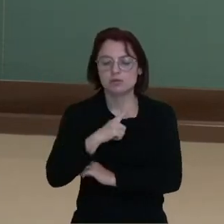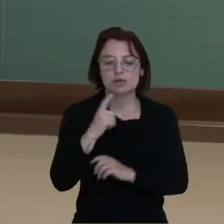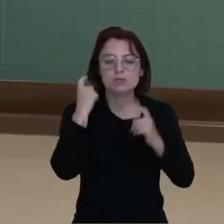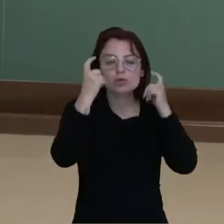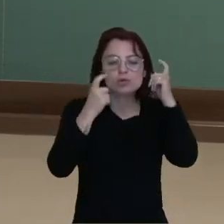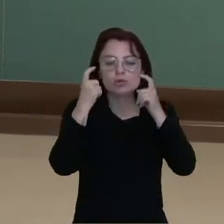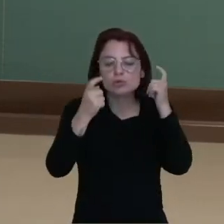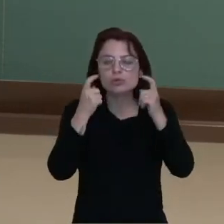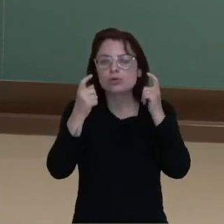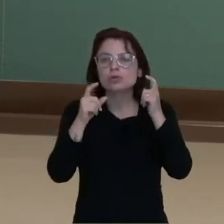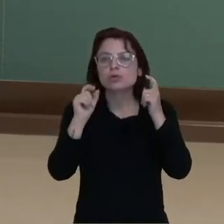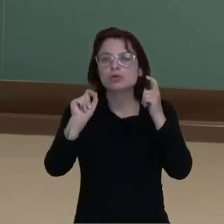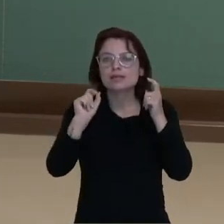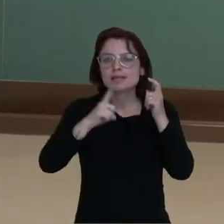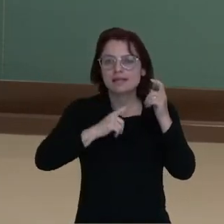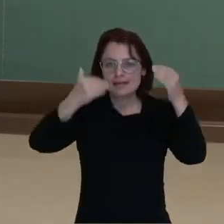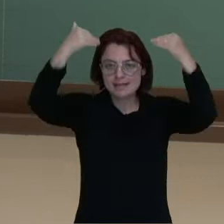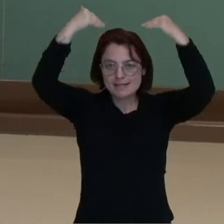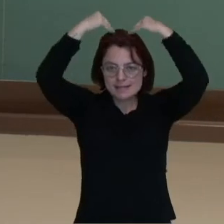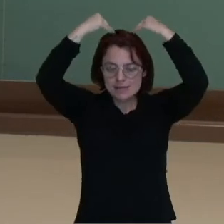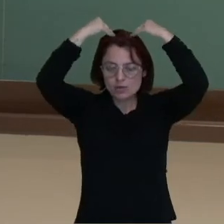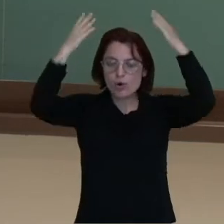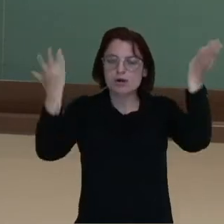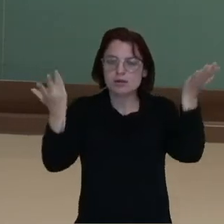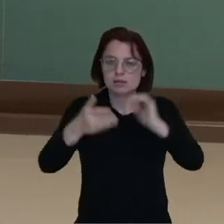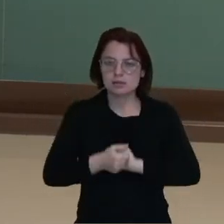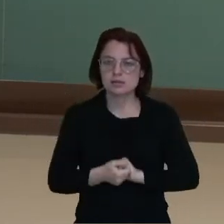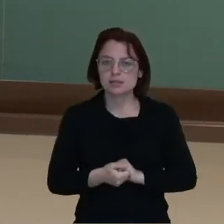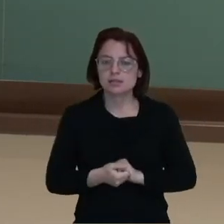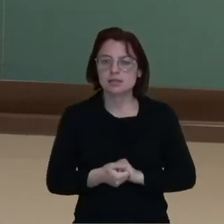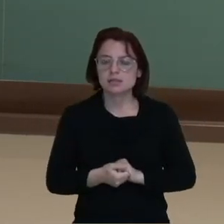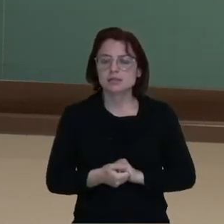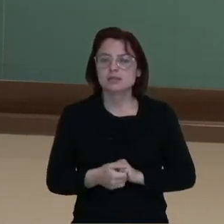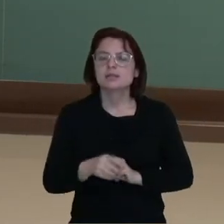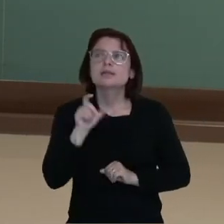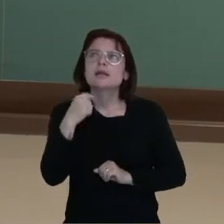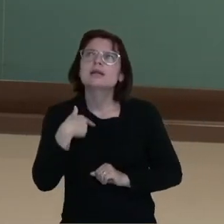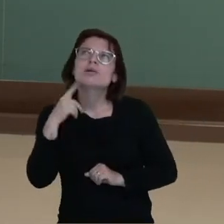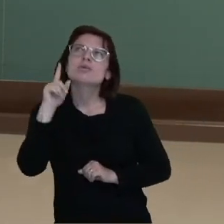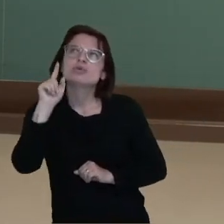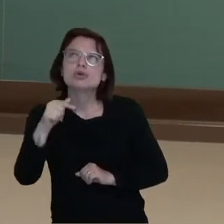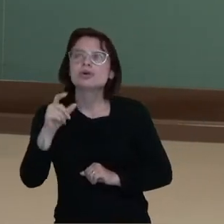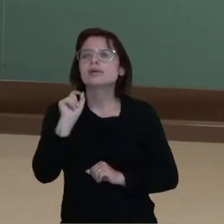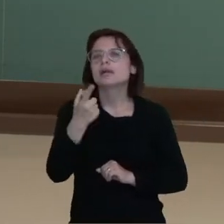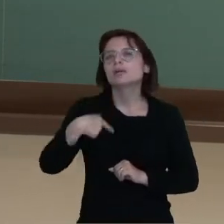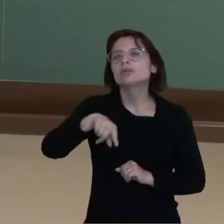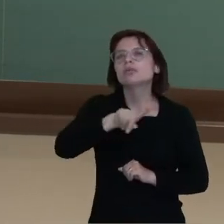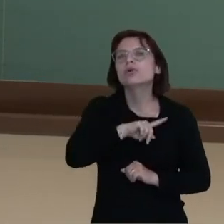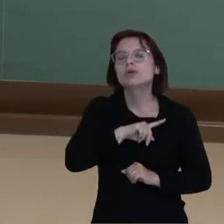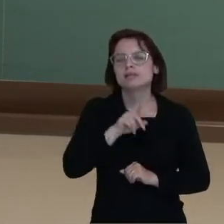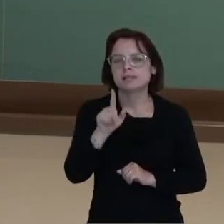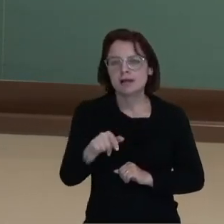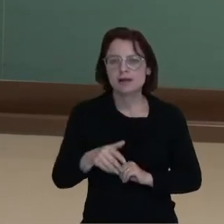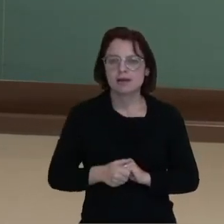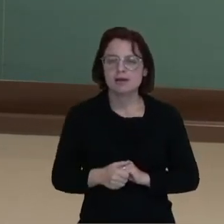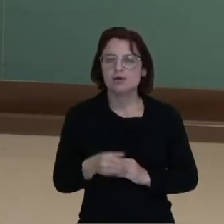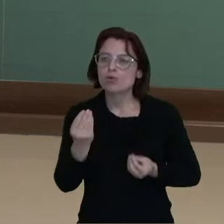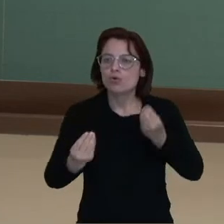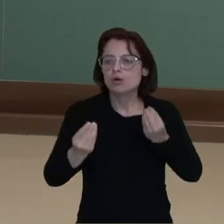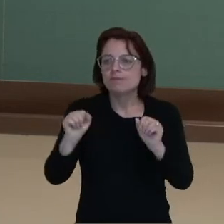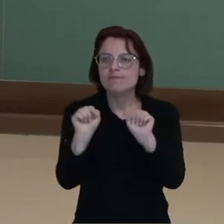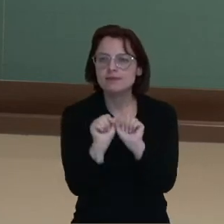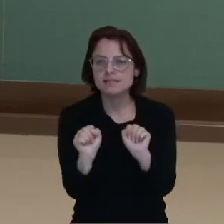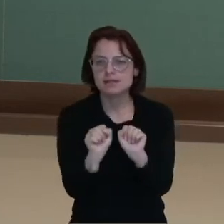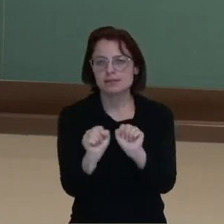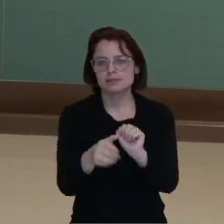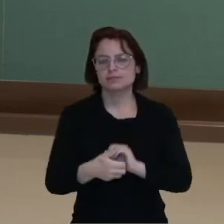com o que há interior, com o interior, né? Quem eu sou, quem nós somos, como nós devemos agir. Então